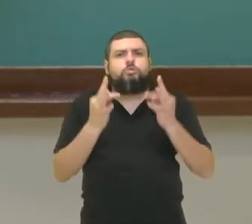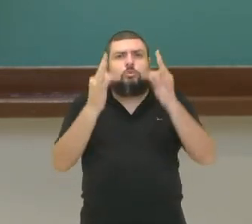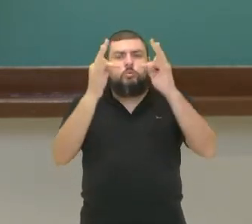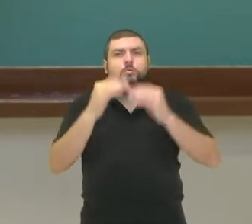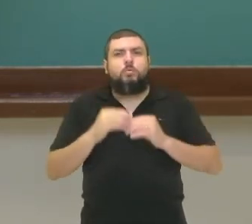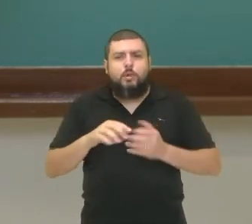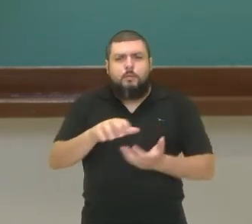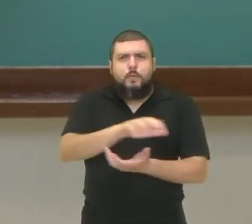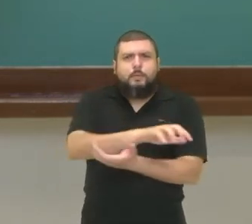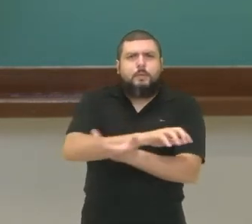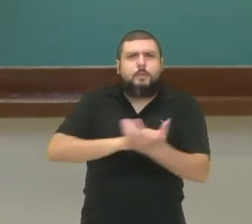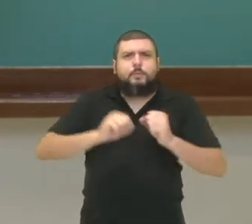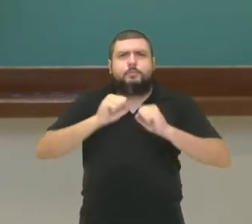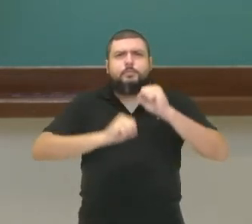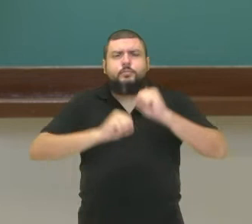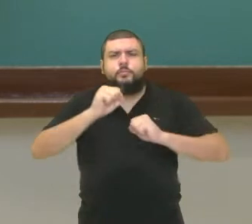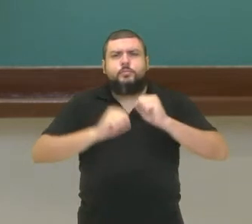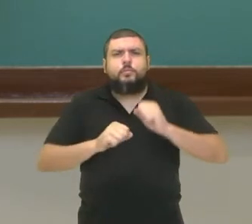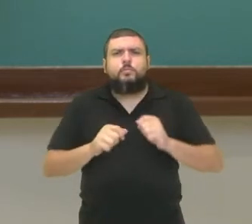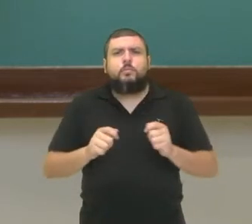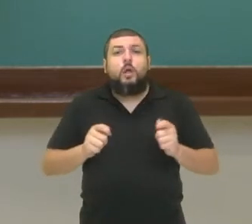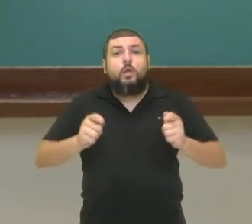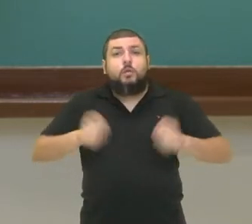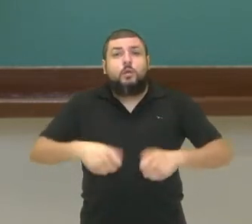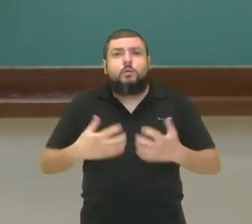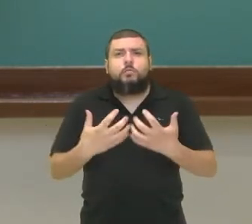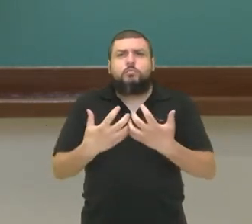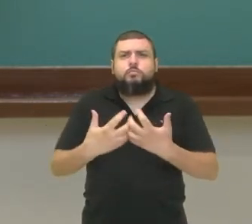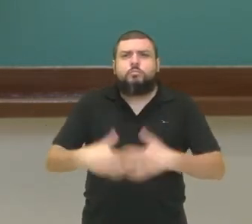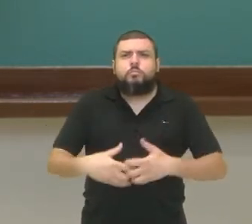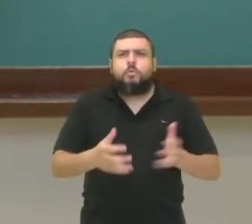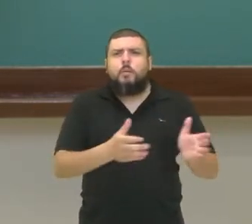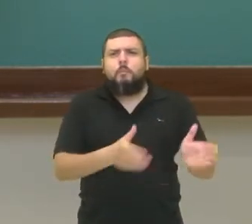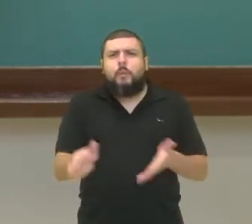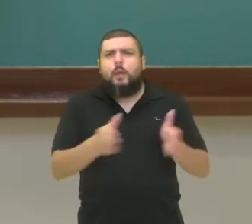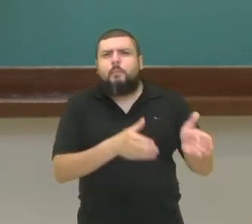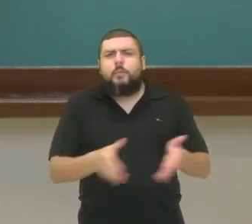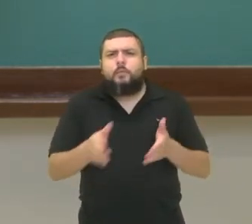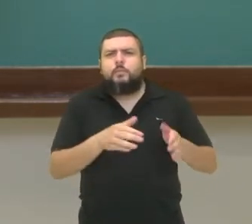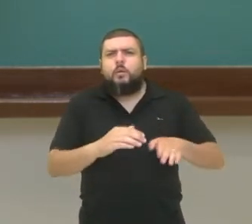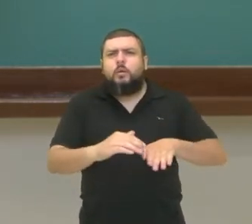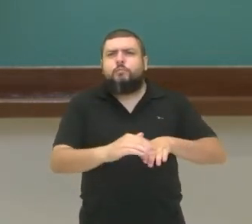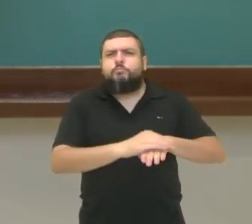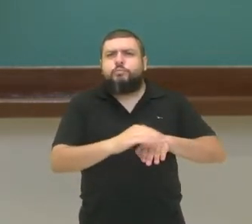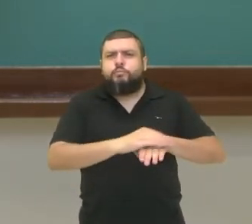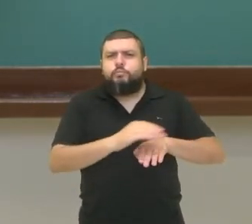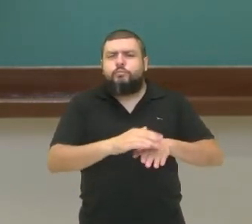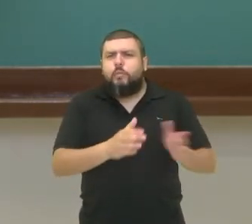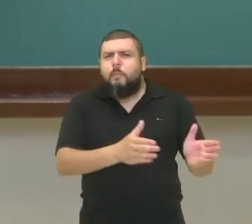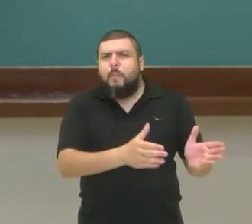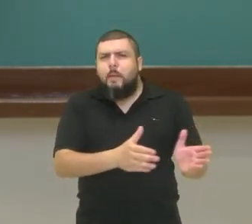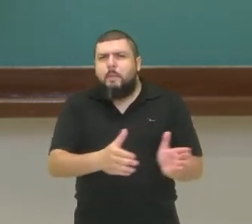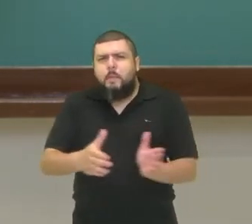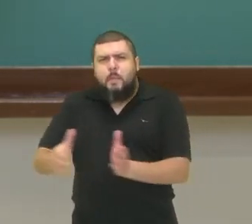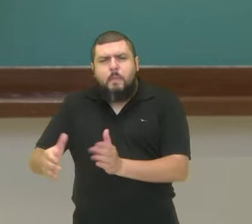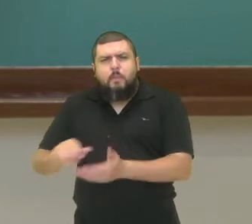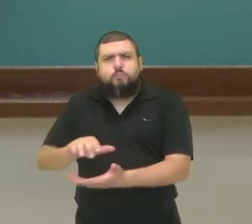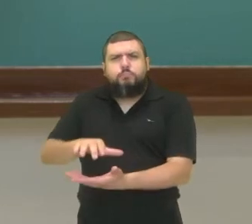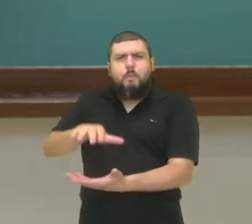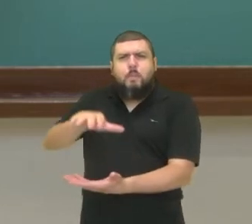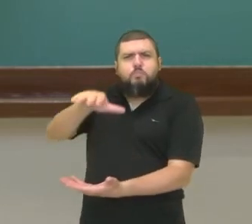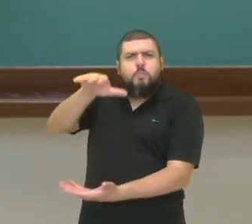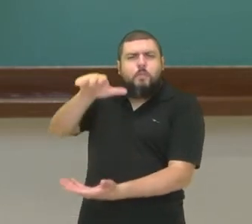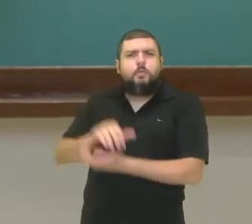surgindo conseguem produzir centenas de sapatos por conta da tecnologia. Então há uma